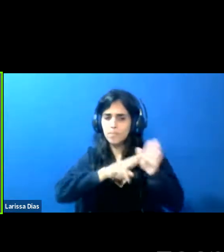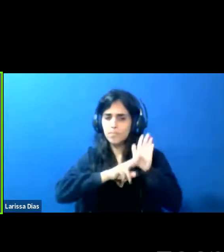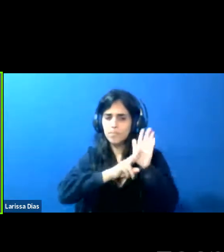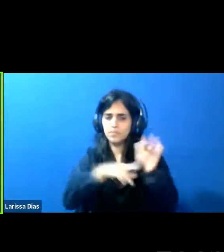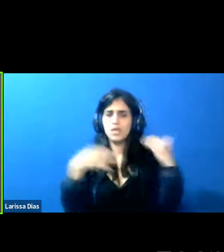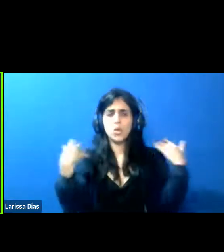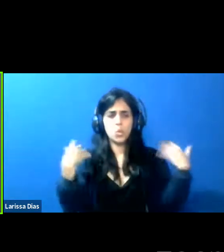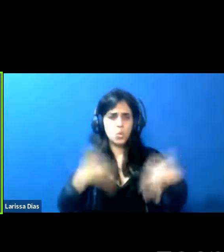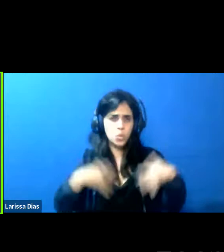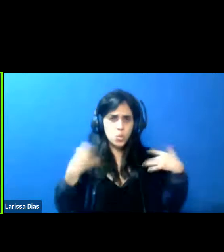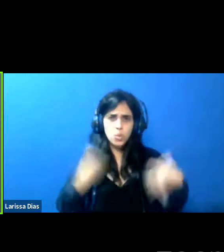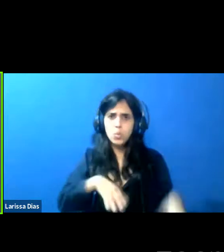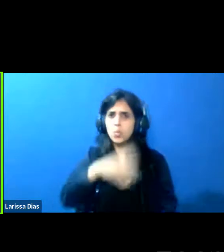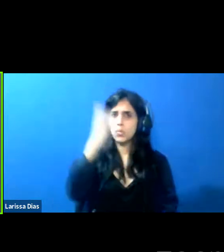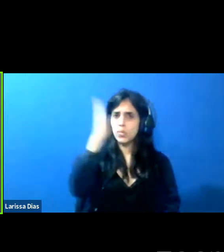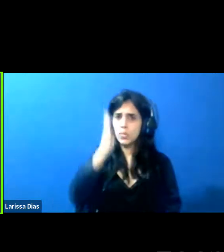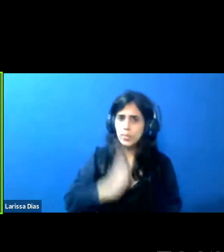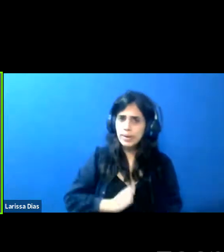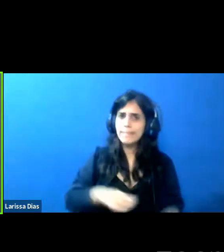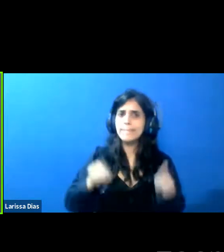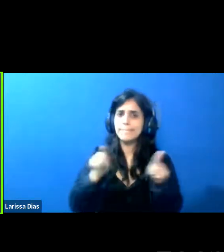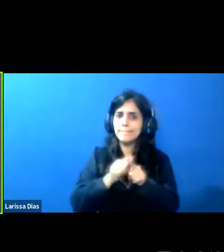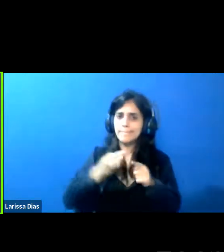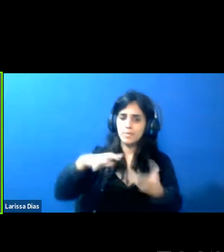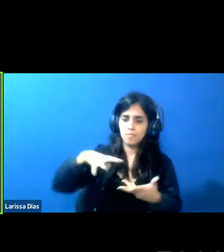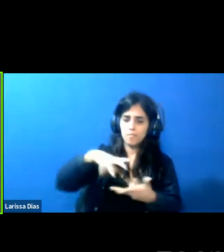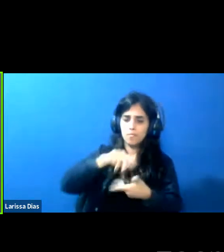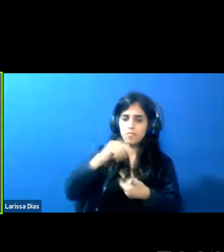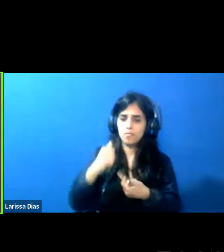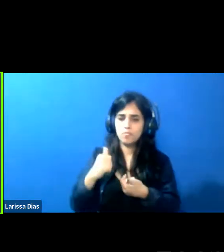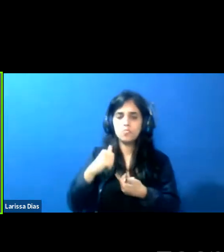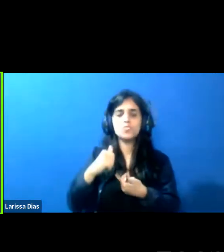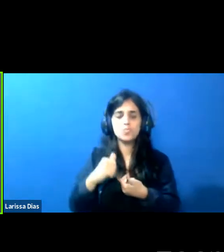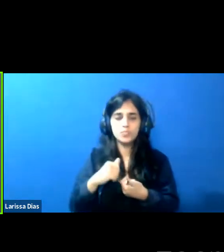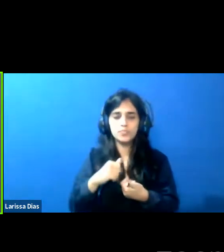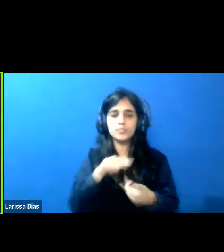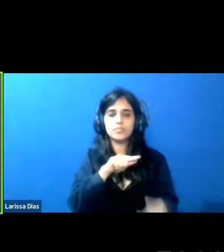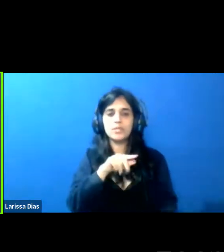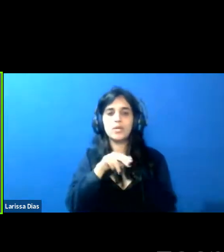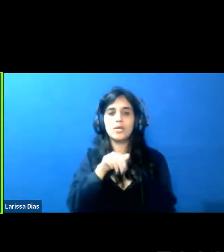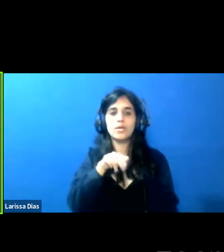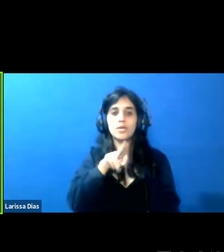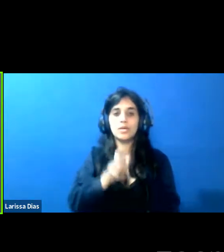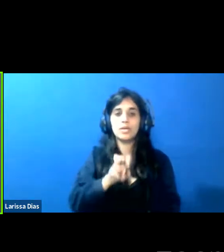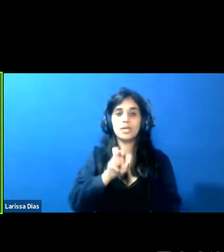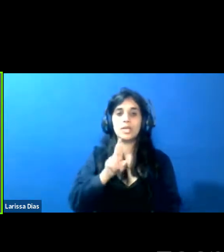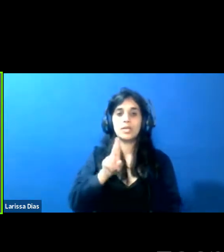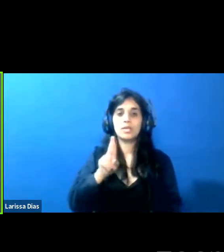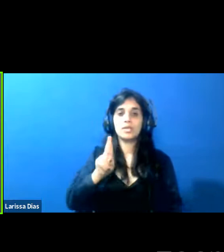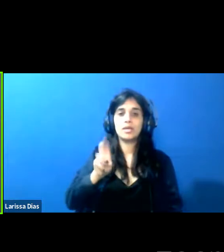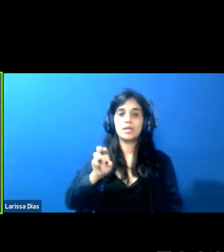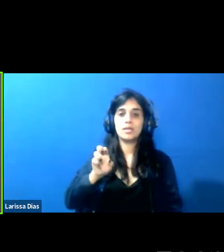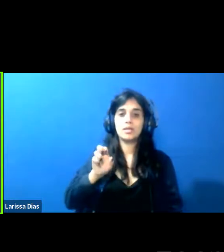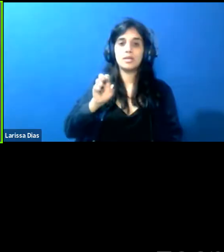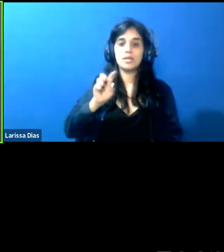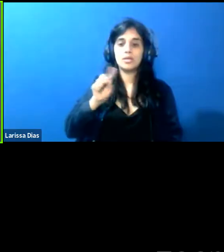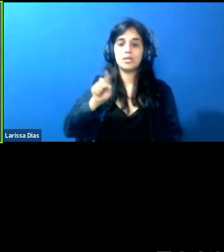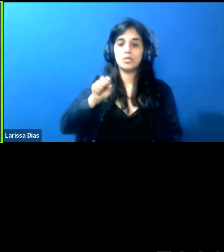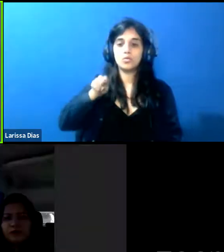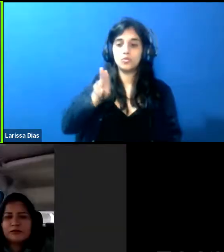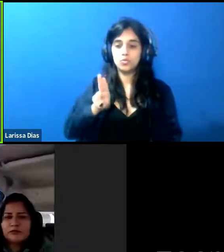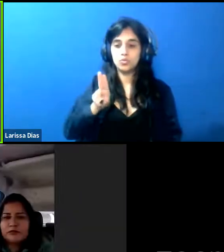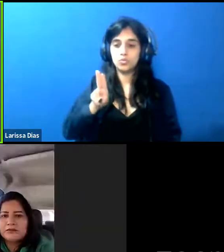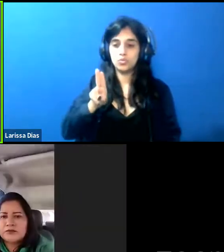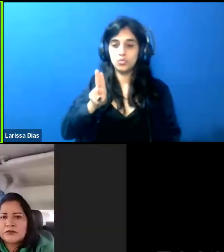do Brasil e internacional da luta, que é a companheira Querexu Itiarapi, liderança Mbiá-Guarani do Morro